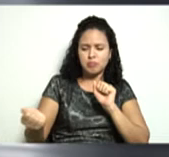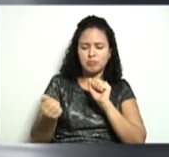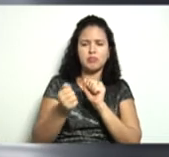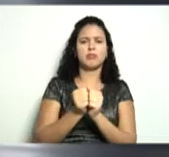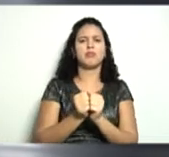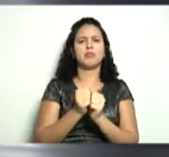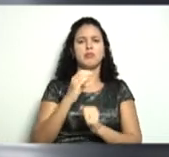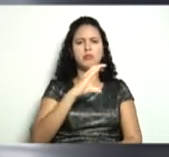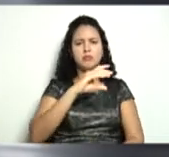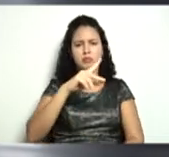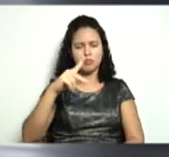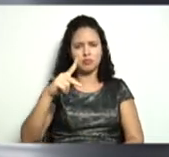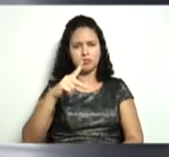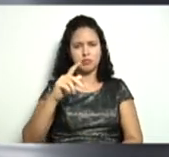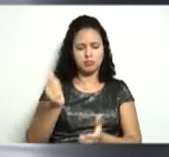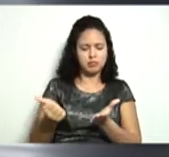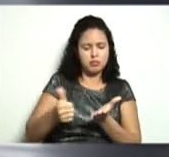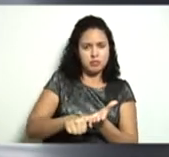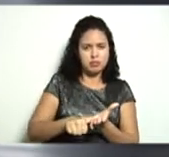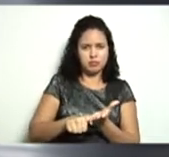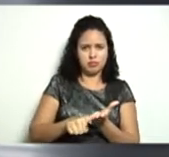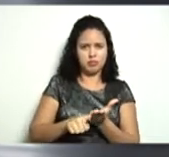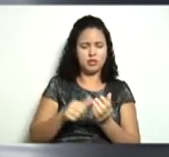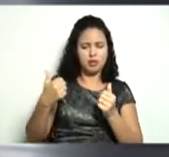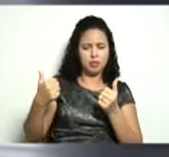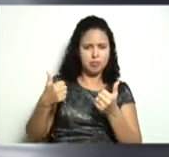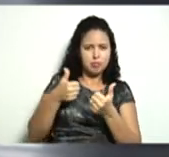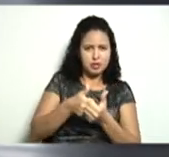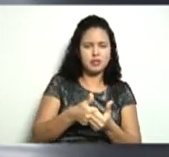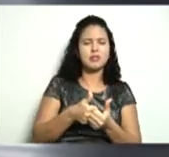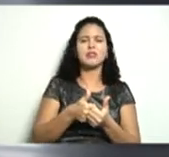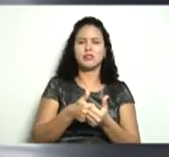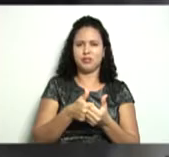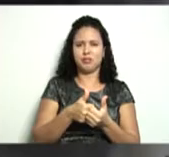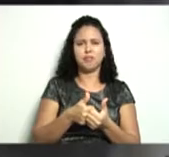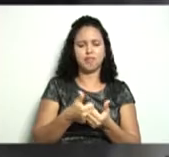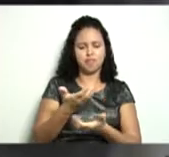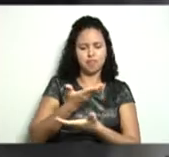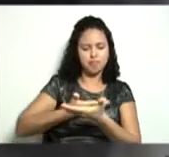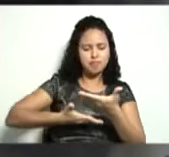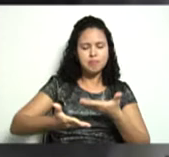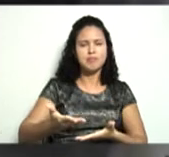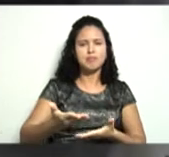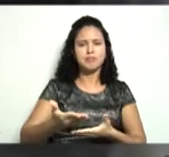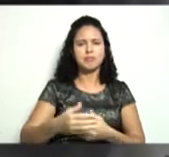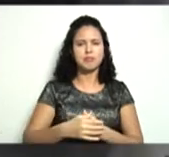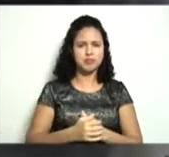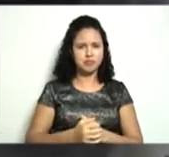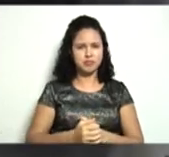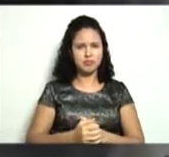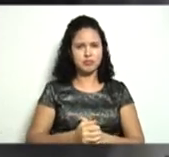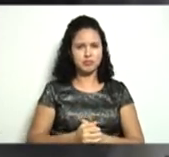a cooperativa com o associado e, com isso, também o associado com a cooperativa.